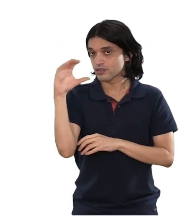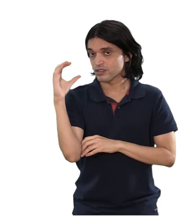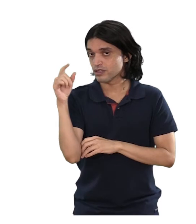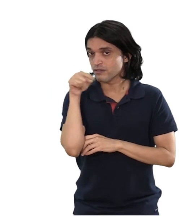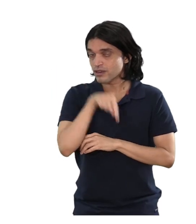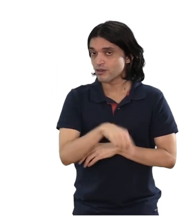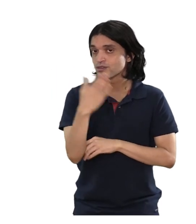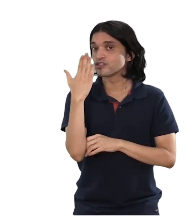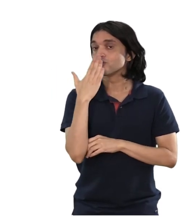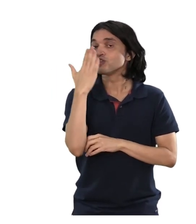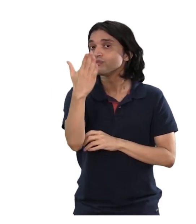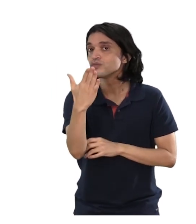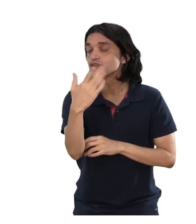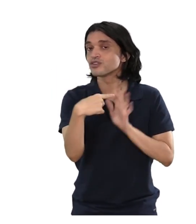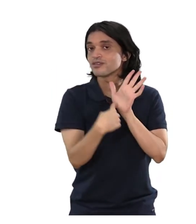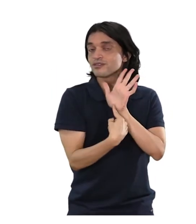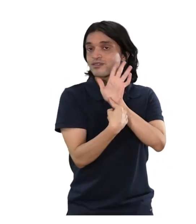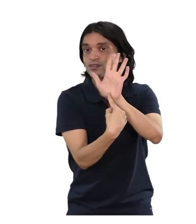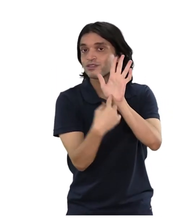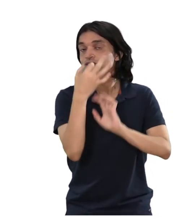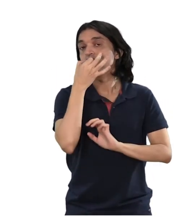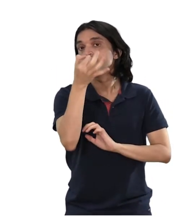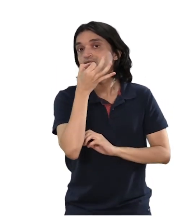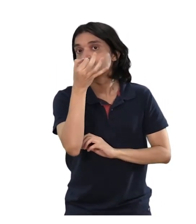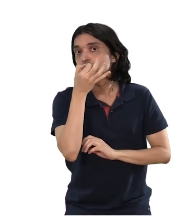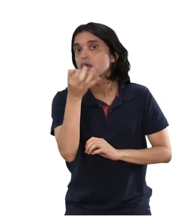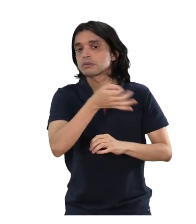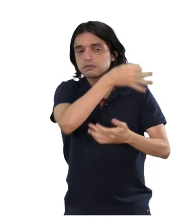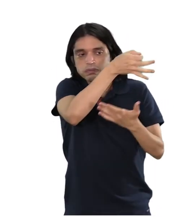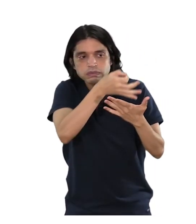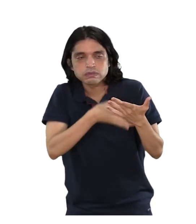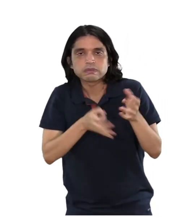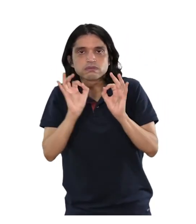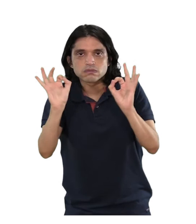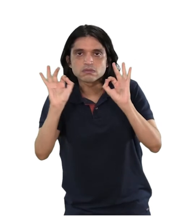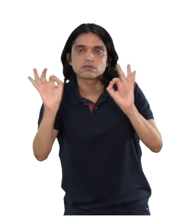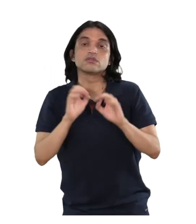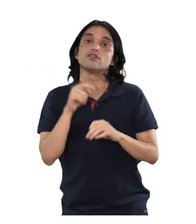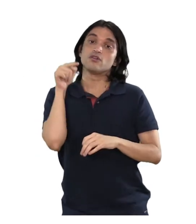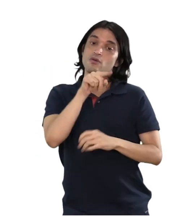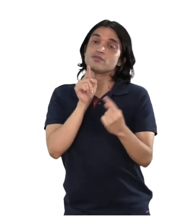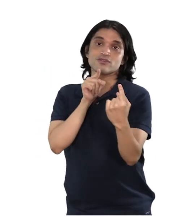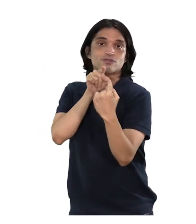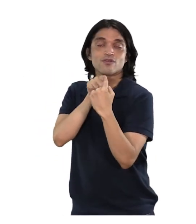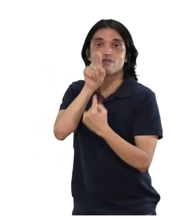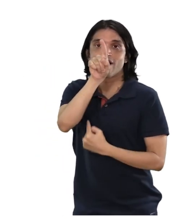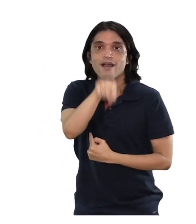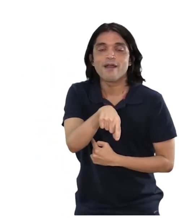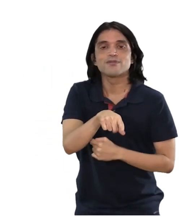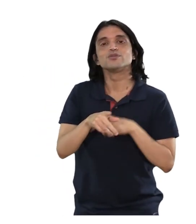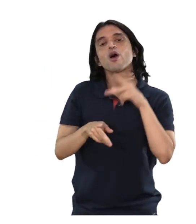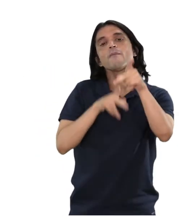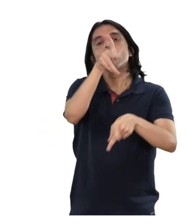popularizar a ciência, ou seja, transmitir conhecimento científico de forma clara e objetiva para aqueles que não têm